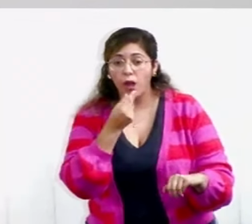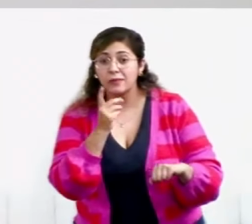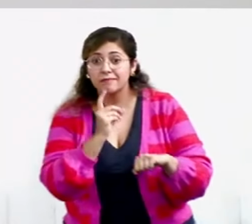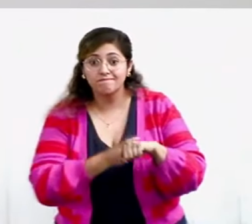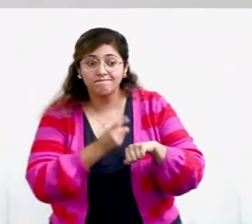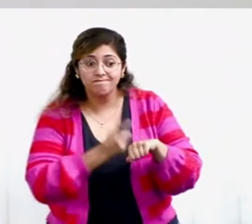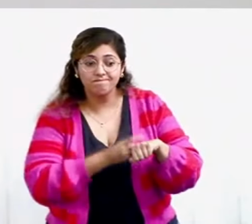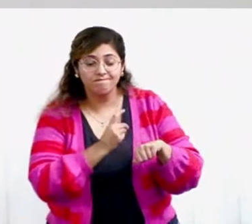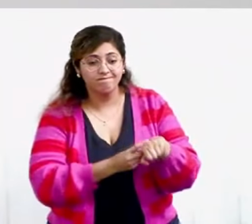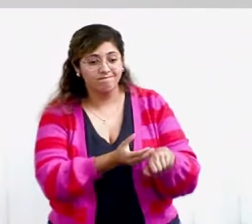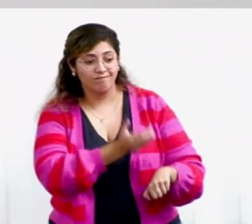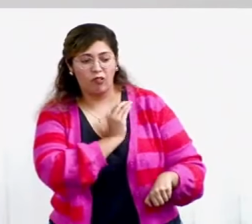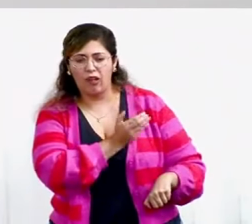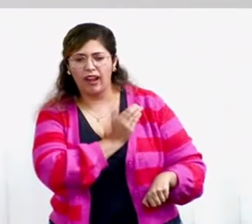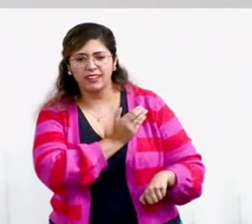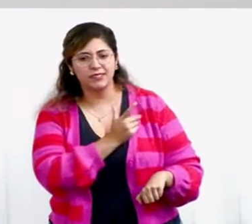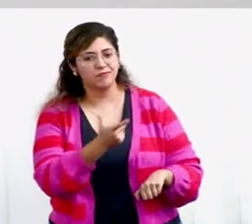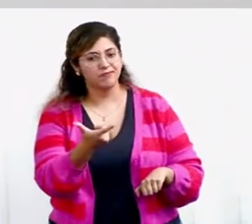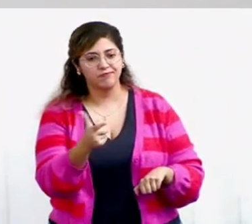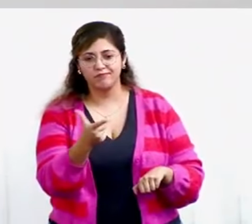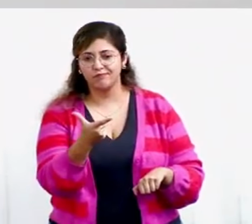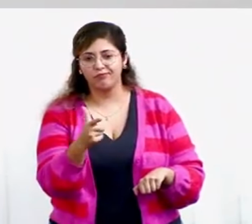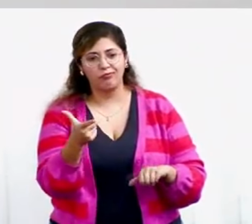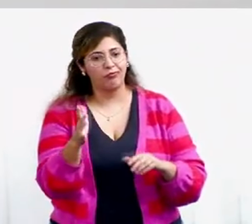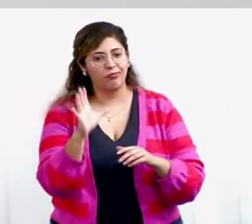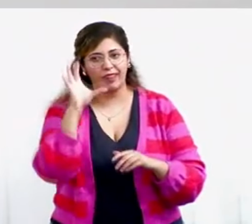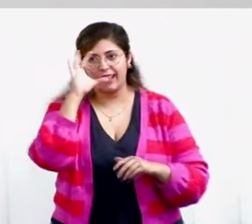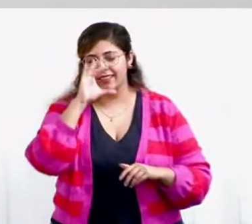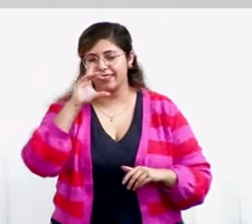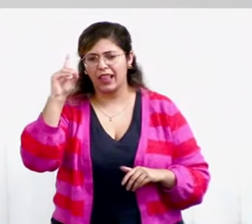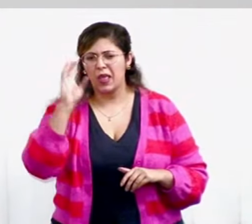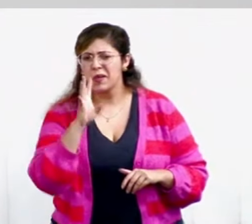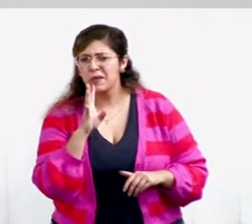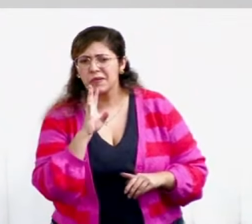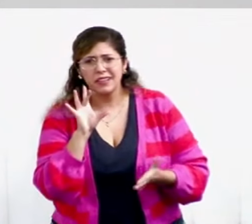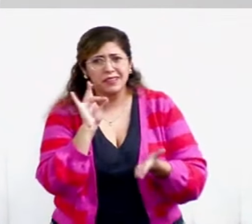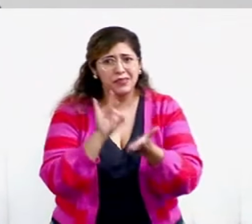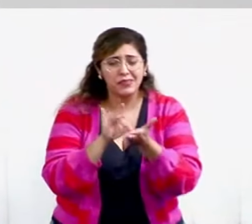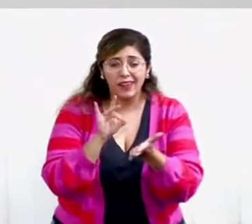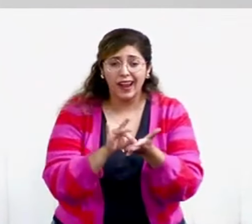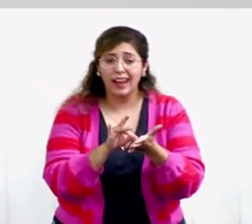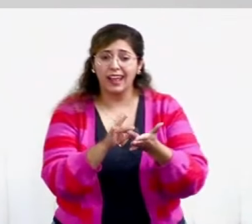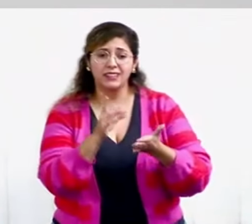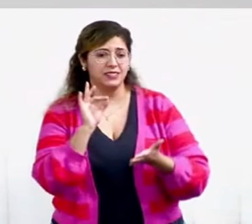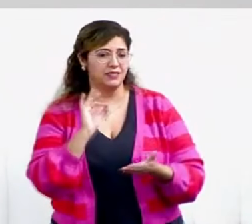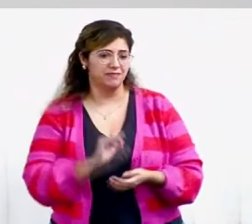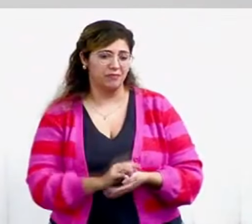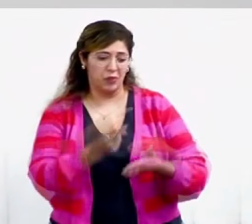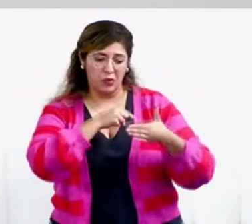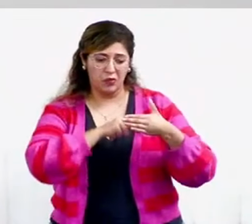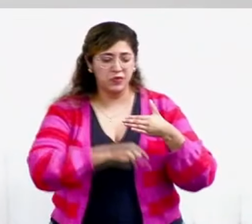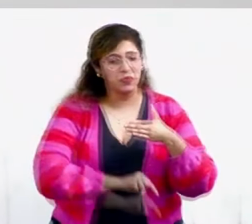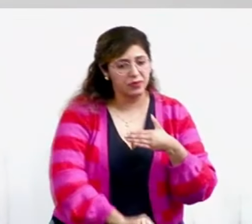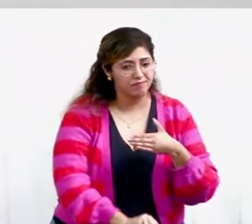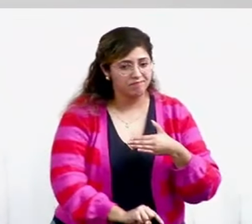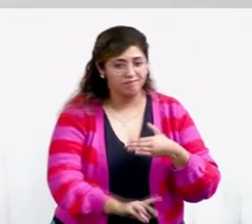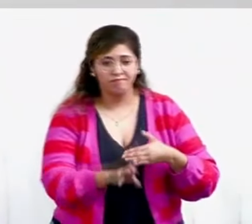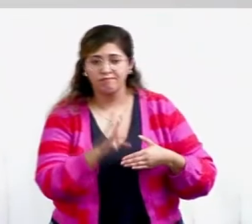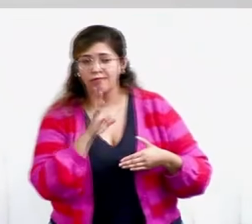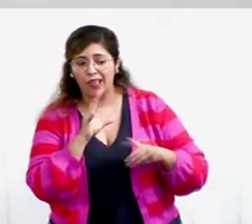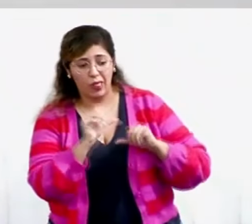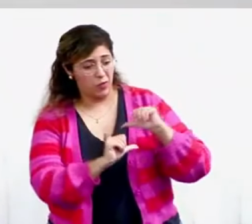tem Deus. Esse é o coração daquele que ainda não conheceu a verdade de Deus. Esse é o coração daquele que ainda não foi